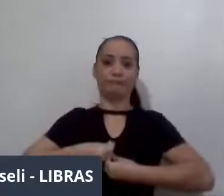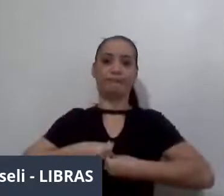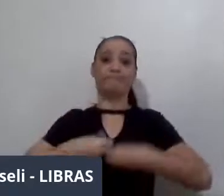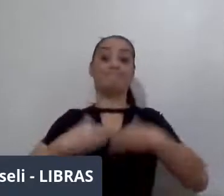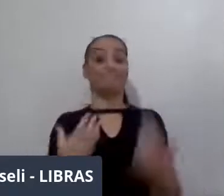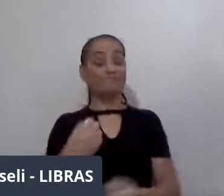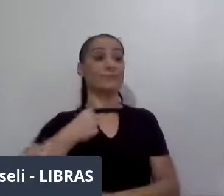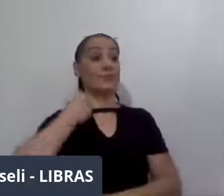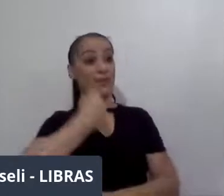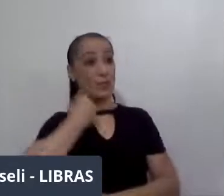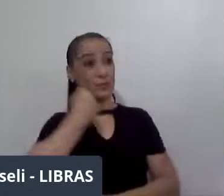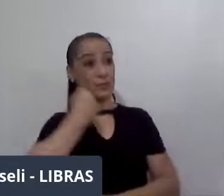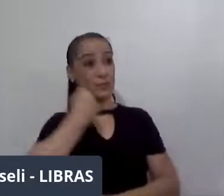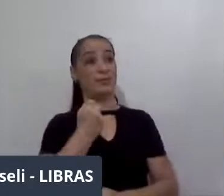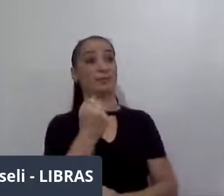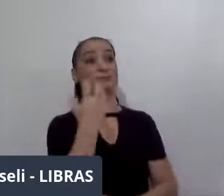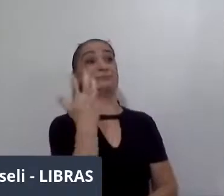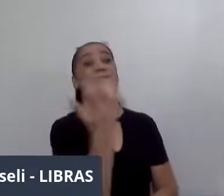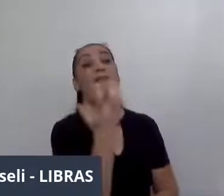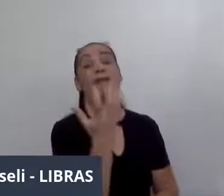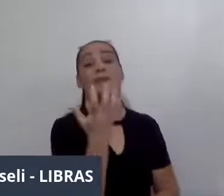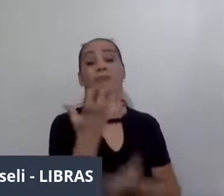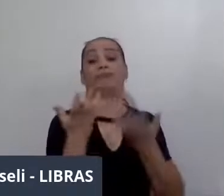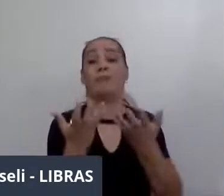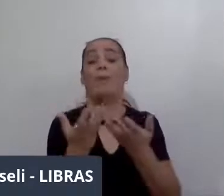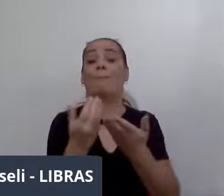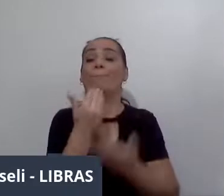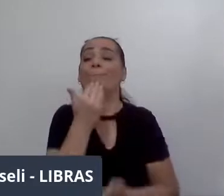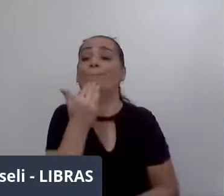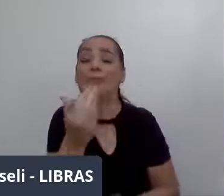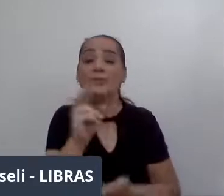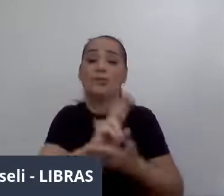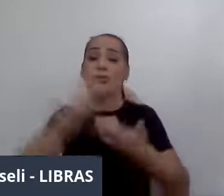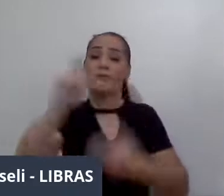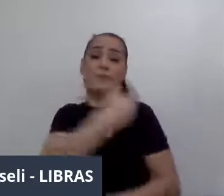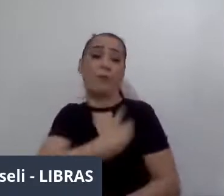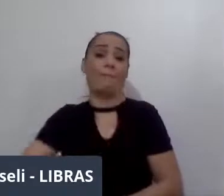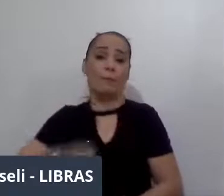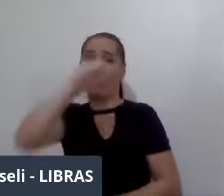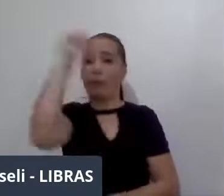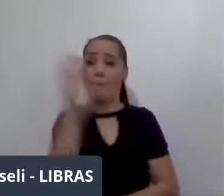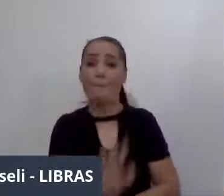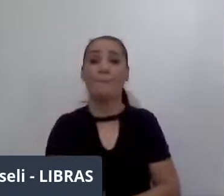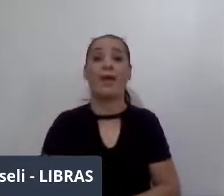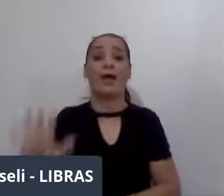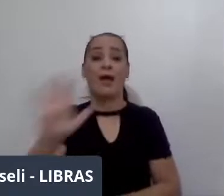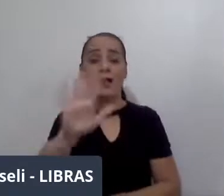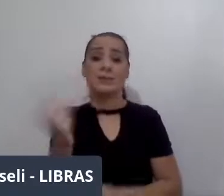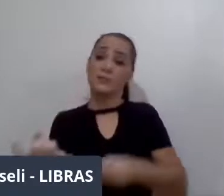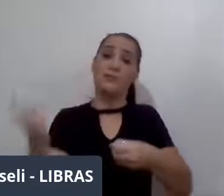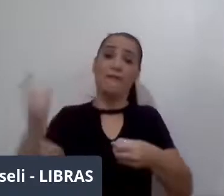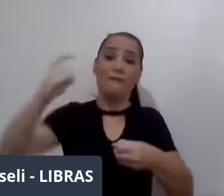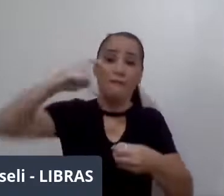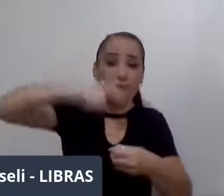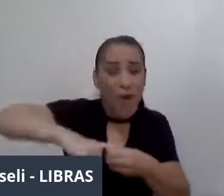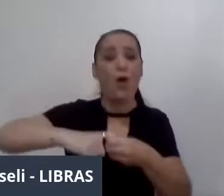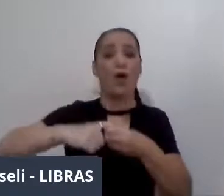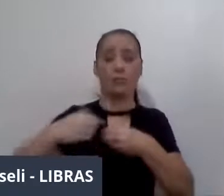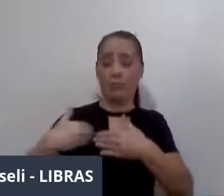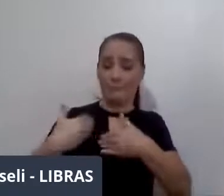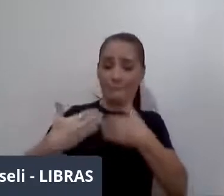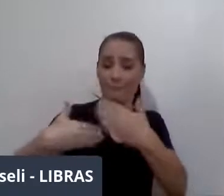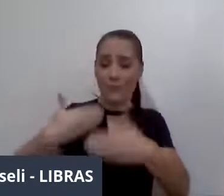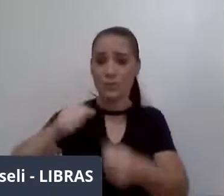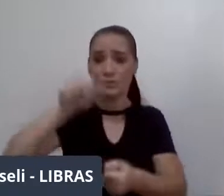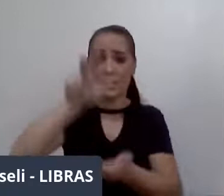deixar o meu apelo a todas as universidades públicas do Brasil que voltem e que iniciem o processo de revalidação